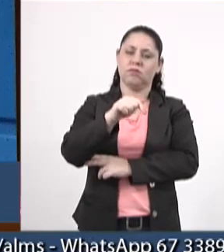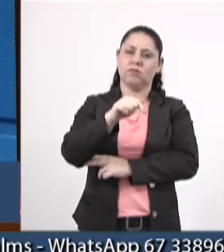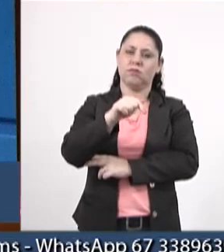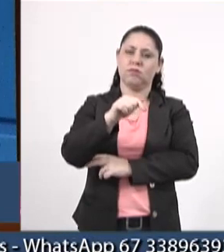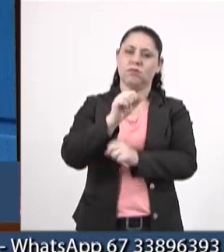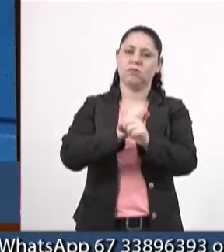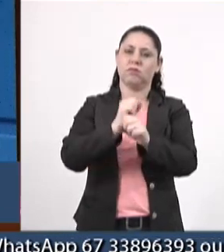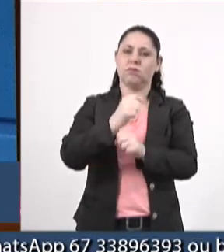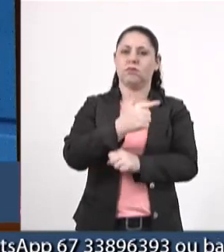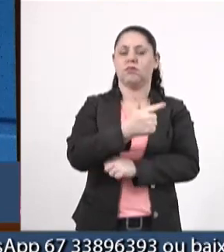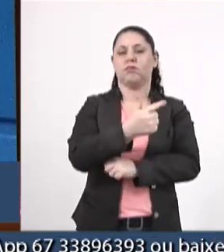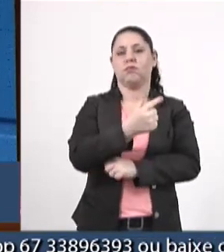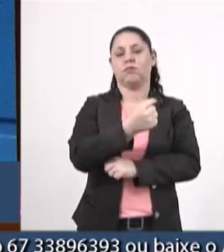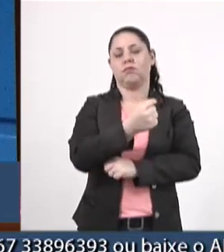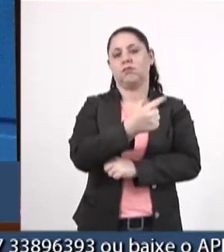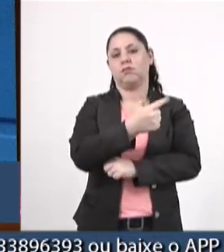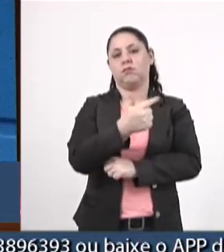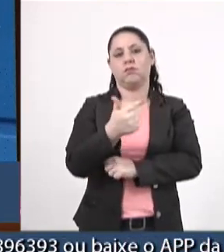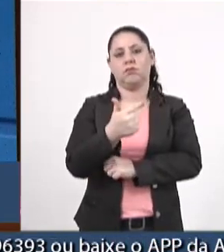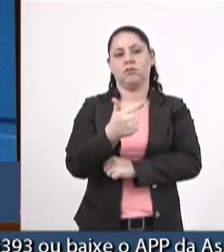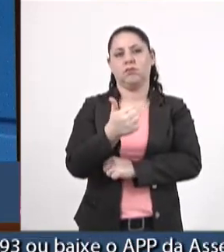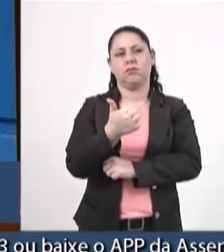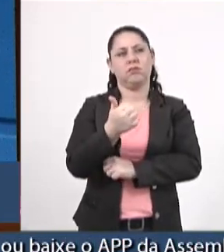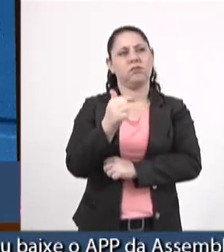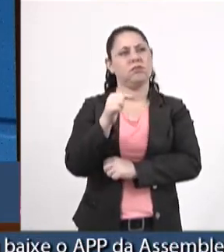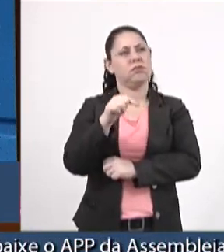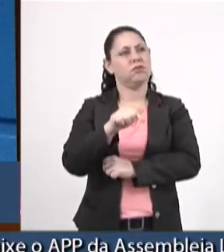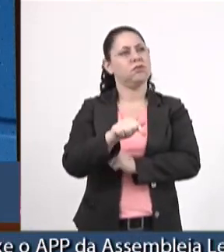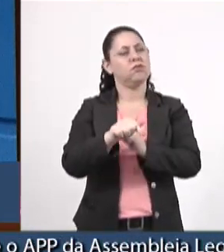ano de 2022 foi